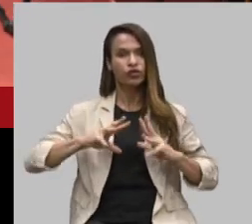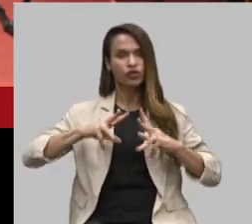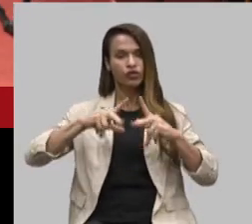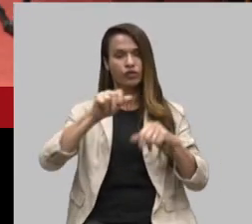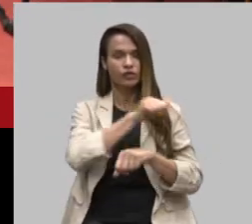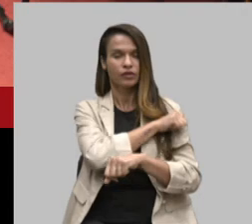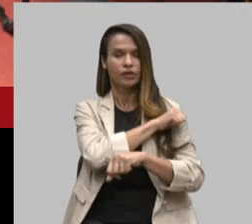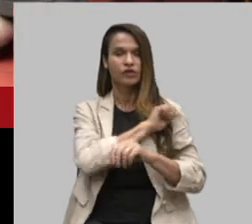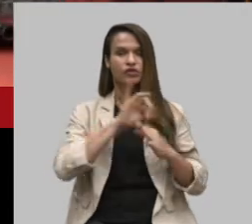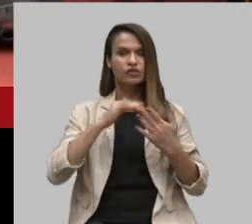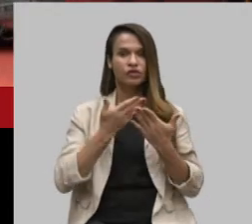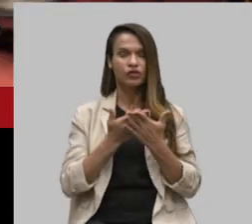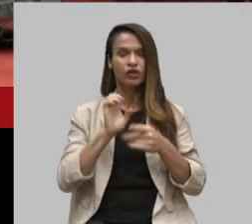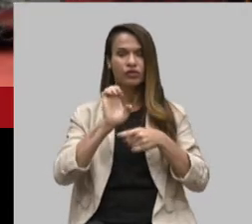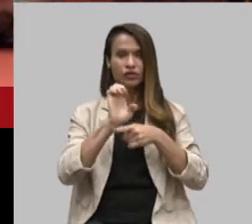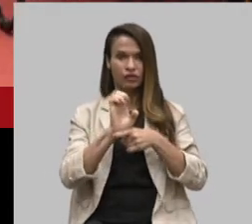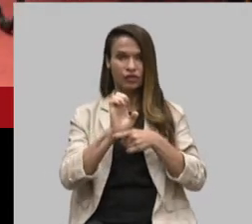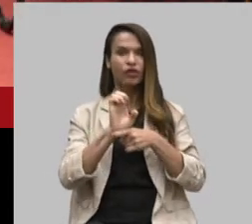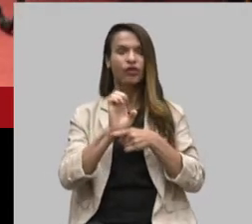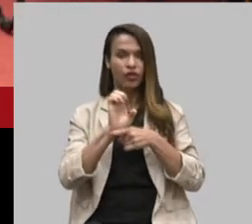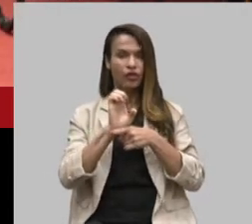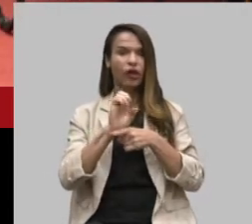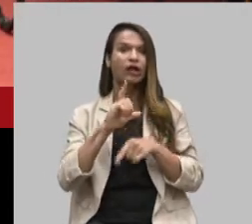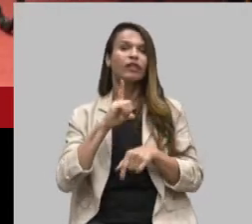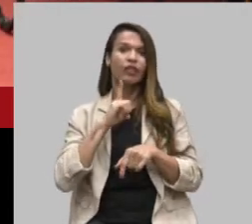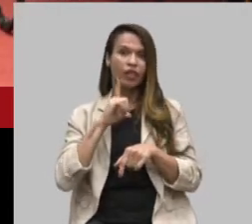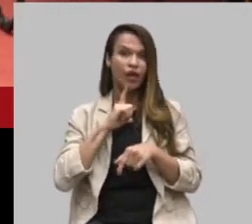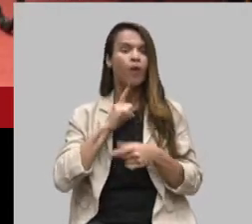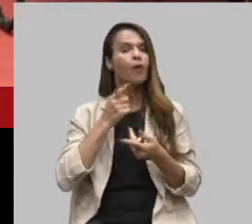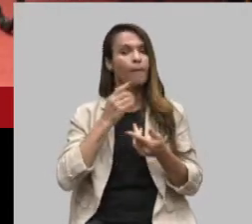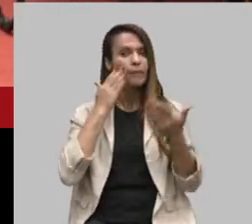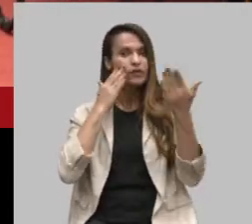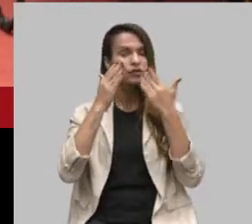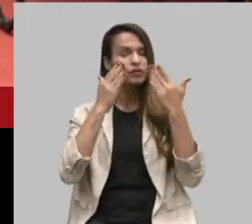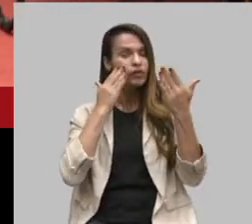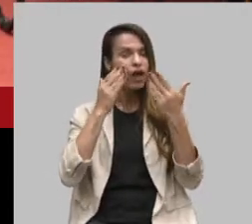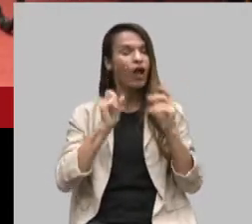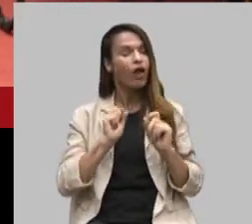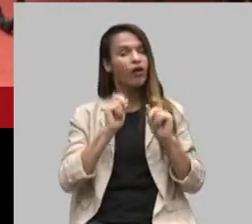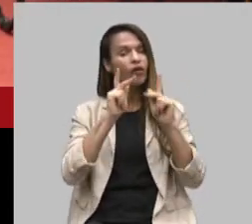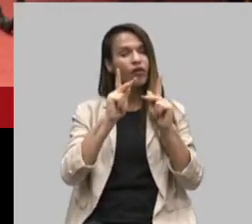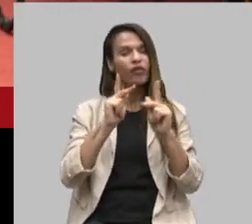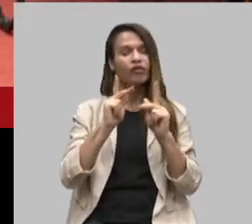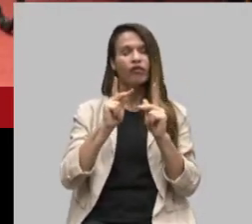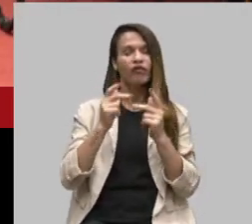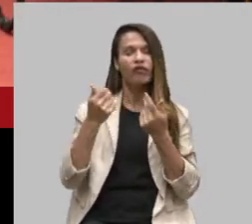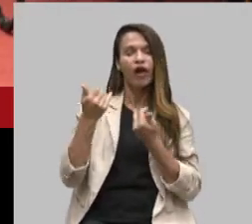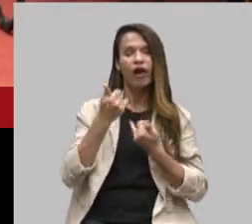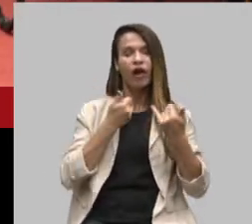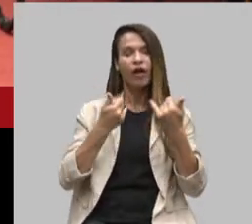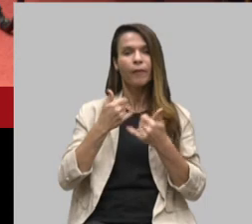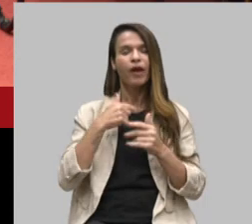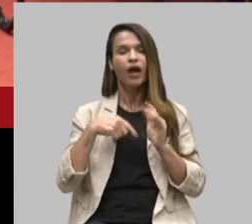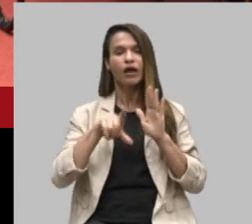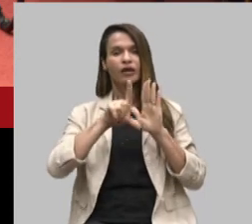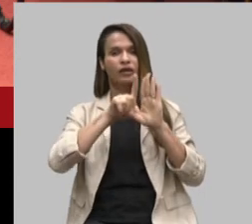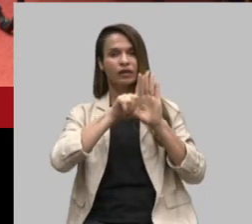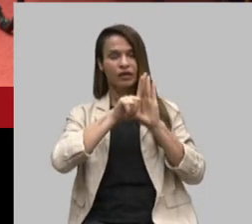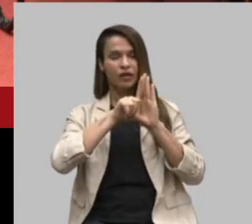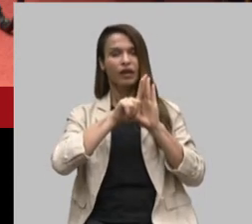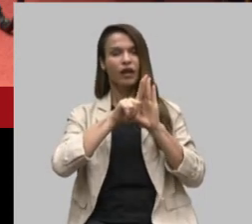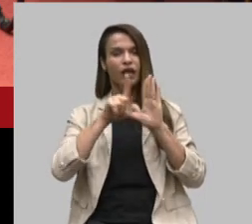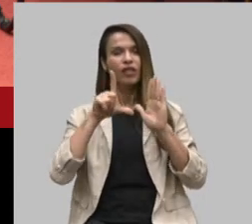de escolas estaduais possuírem um psicólogo Ok falaram para mim que essa lei vem com um